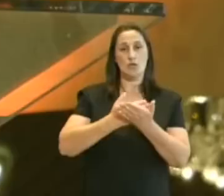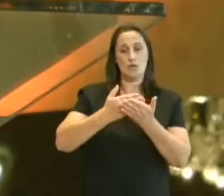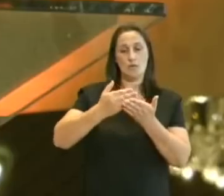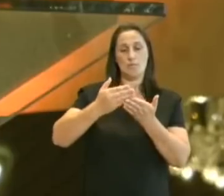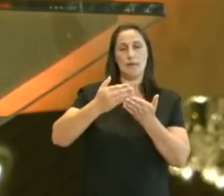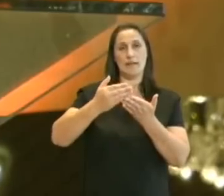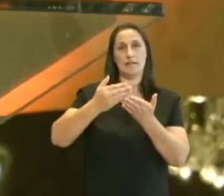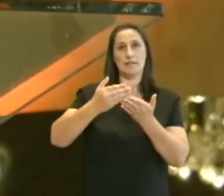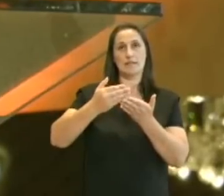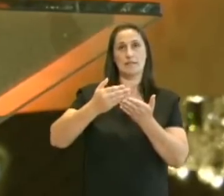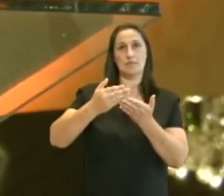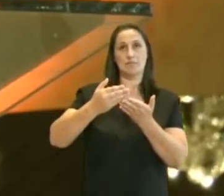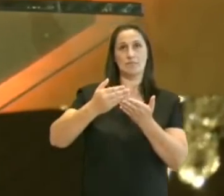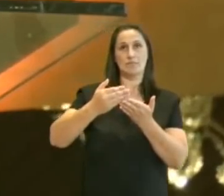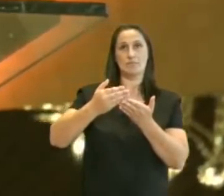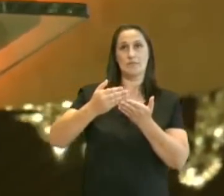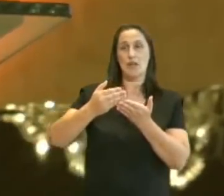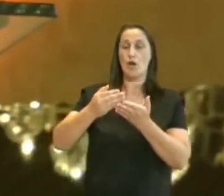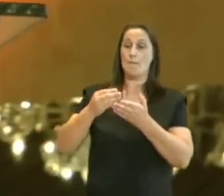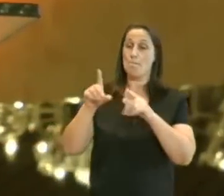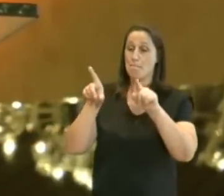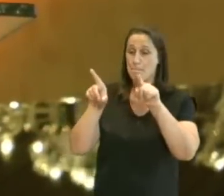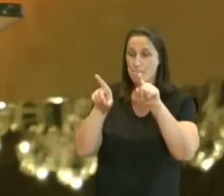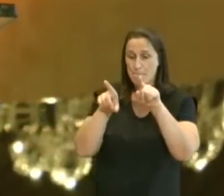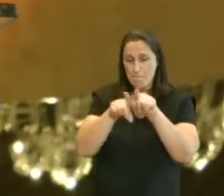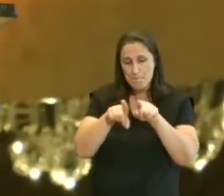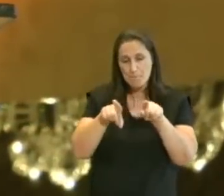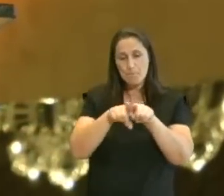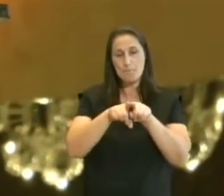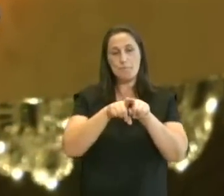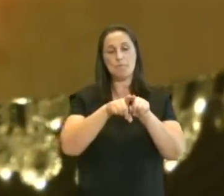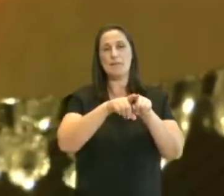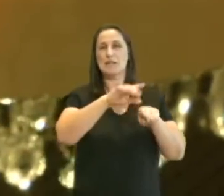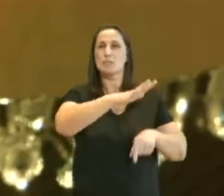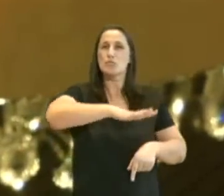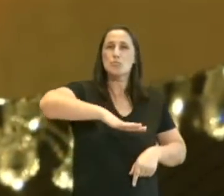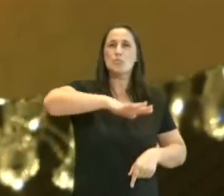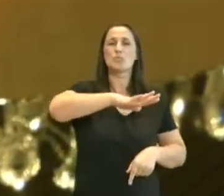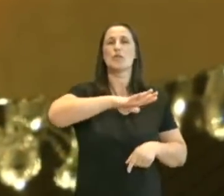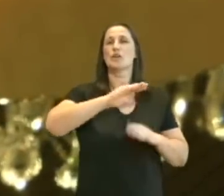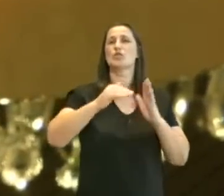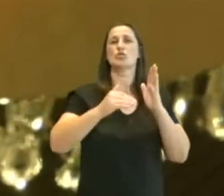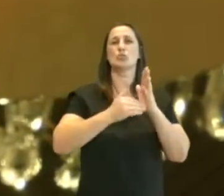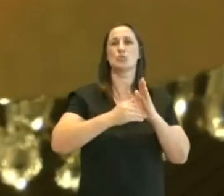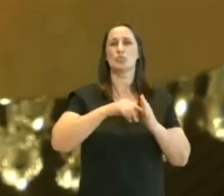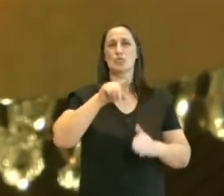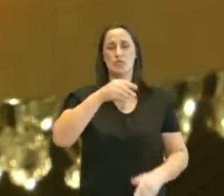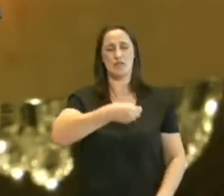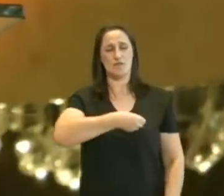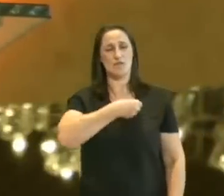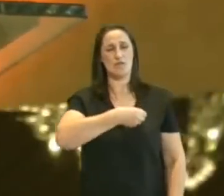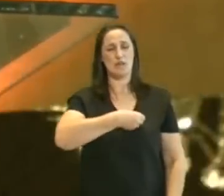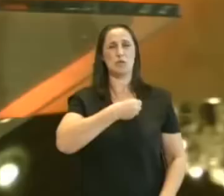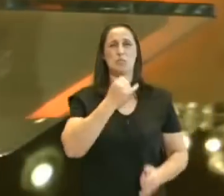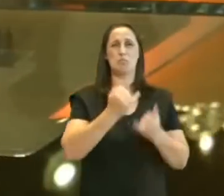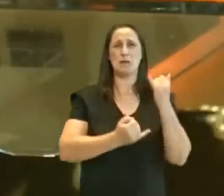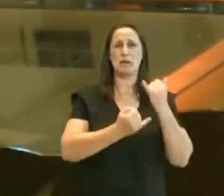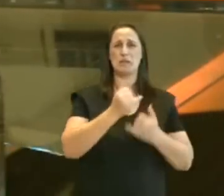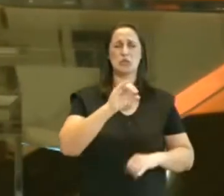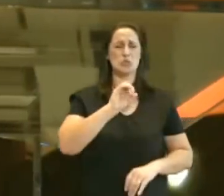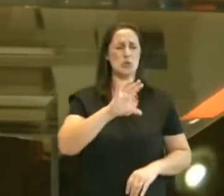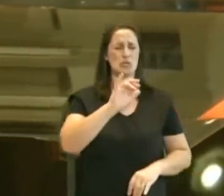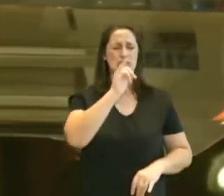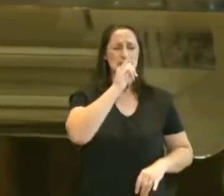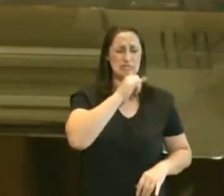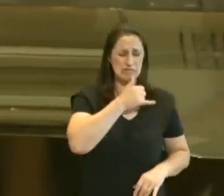olha, mesmo no meio de tudo isso que você está vivendo, que parece um montão de cinzas,